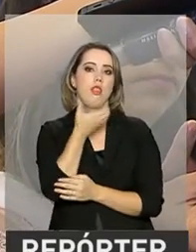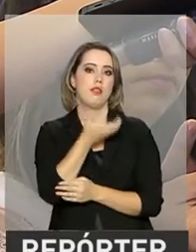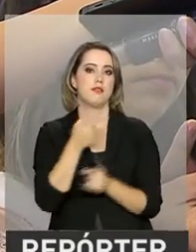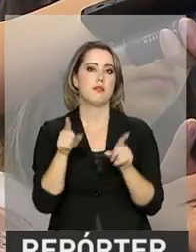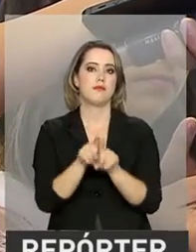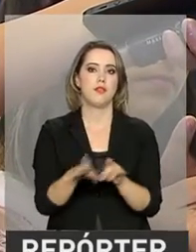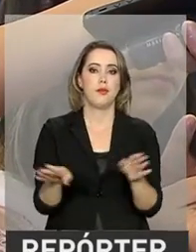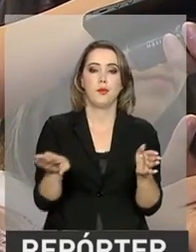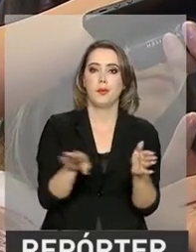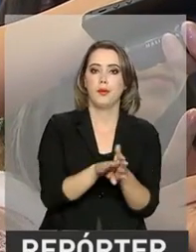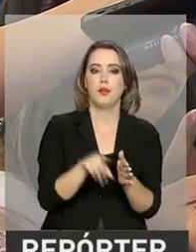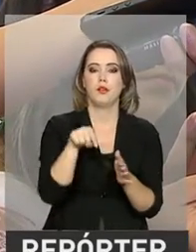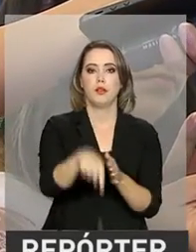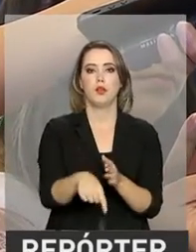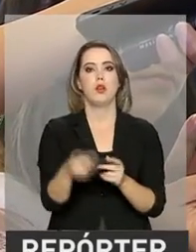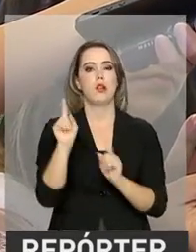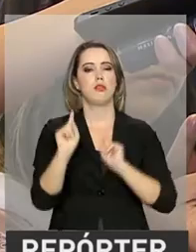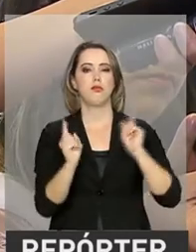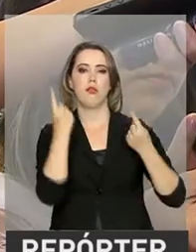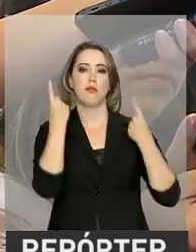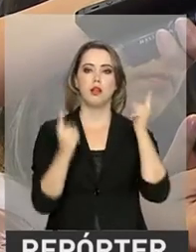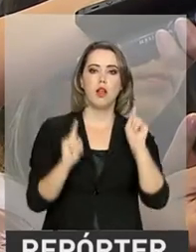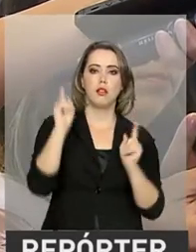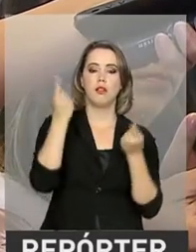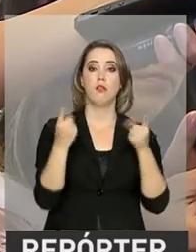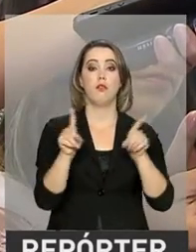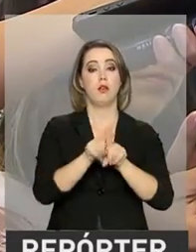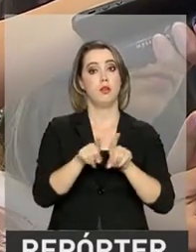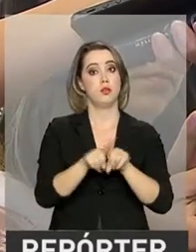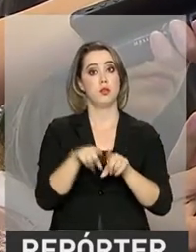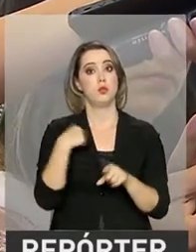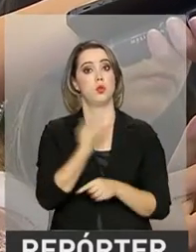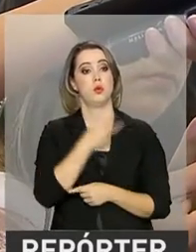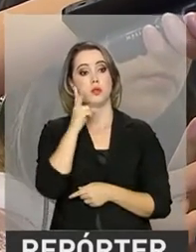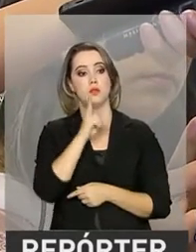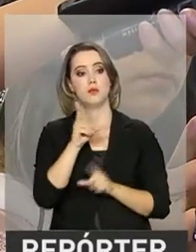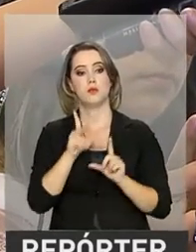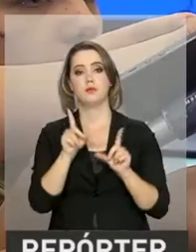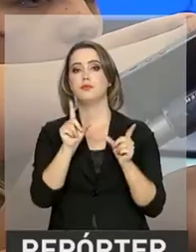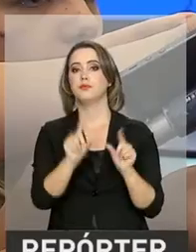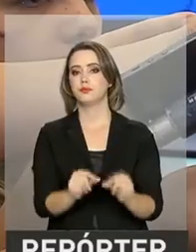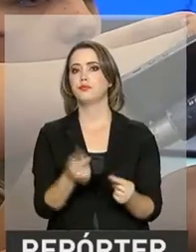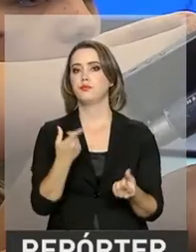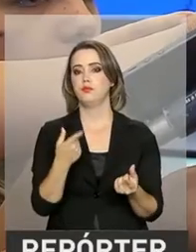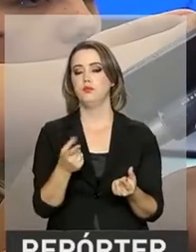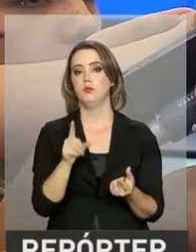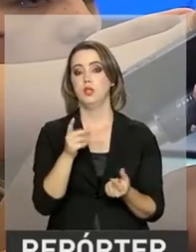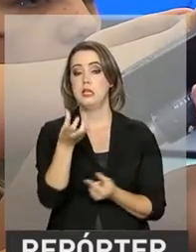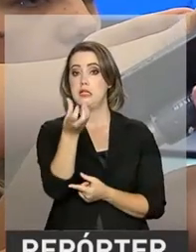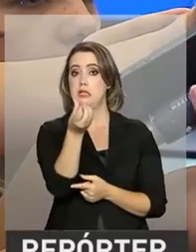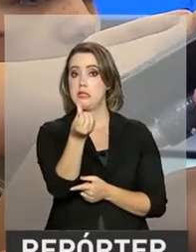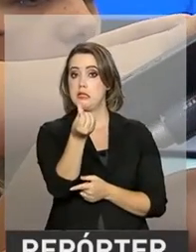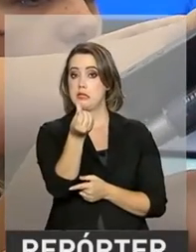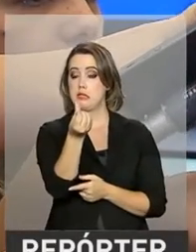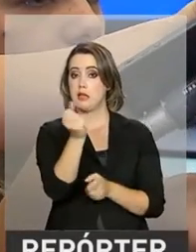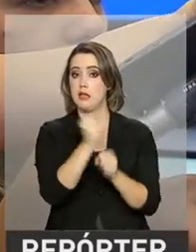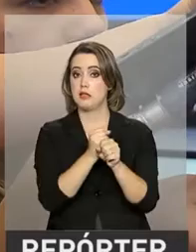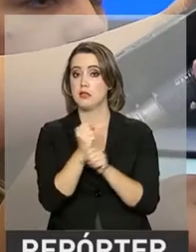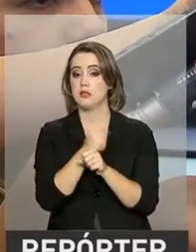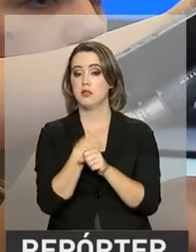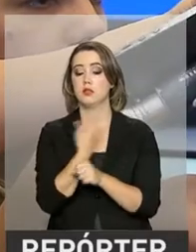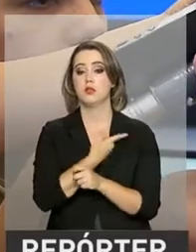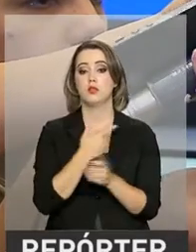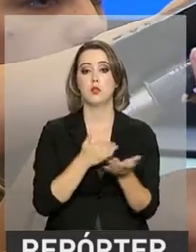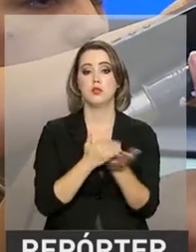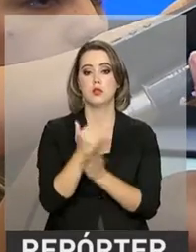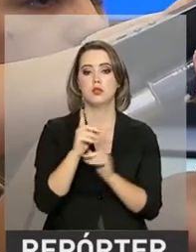maior movimento nas rodovias federais e também registramos maior número de acidentes graves há seis anos consecutivos nós estamos